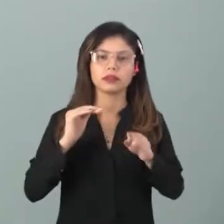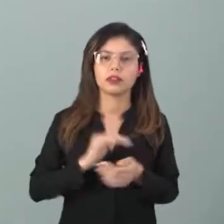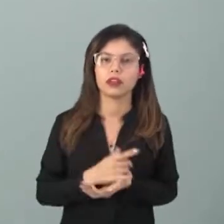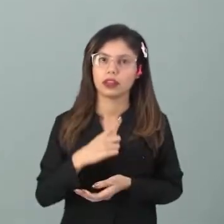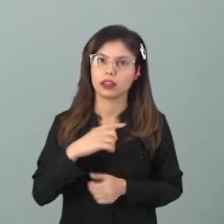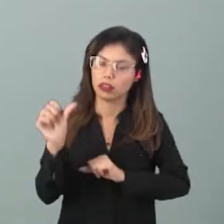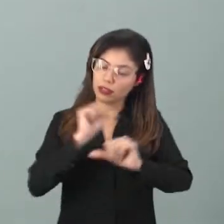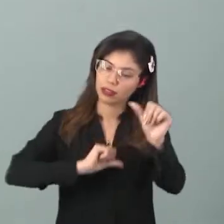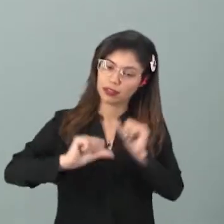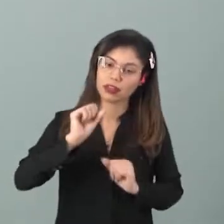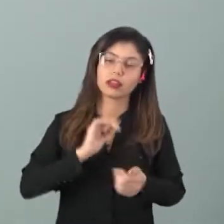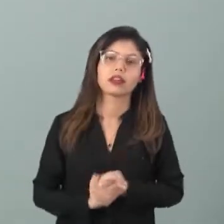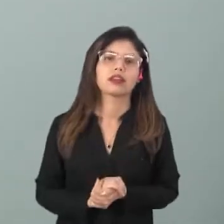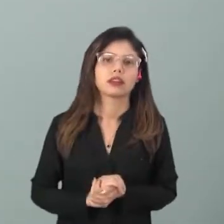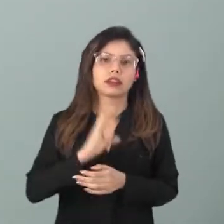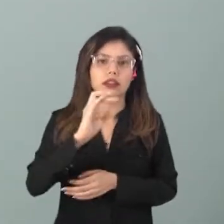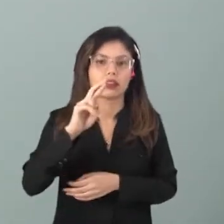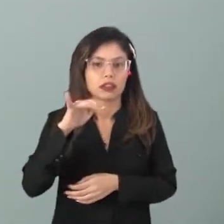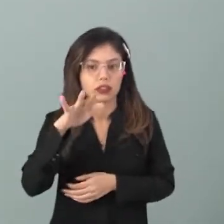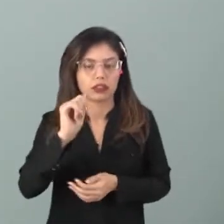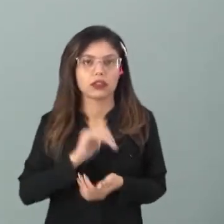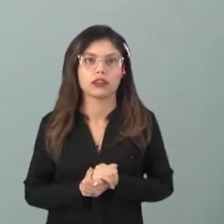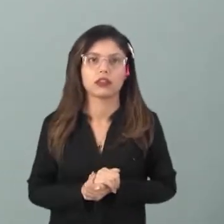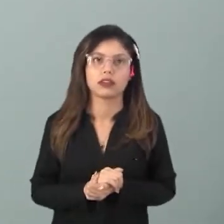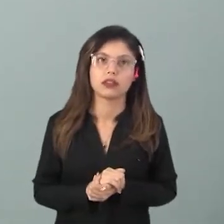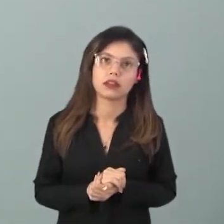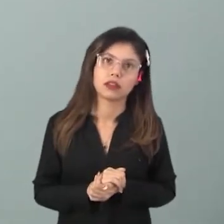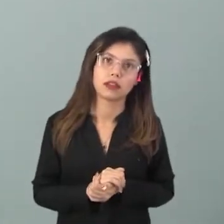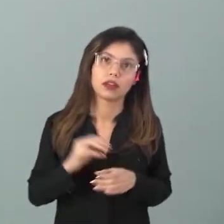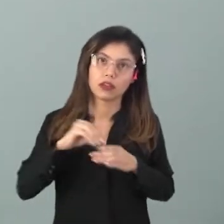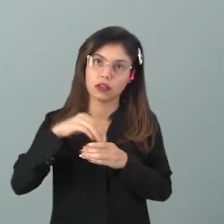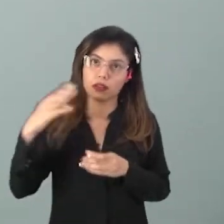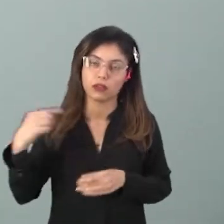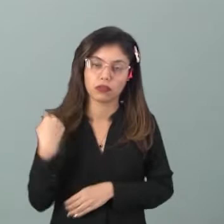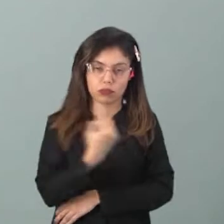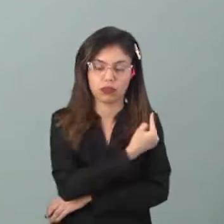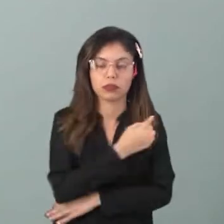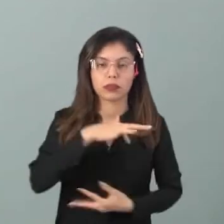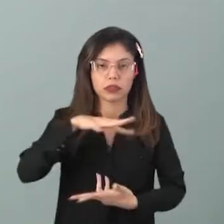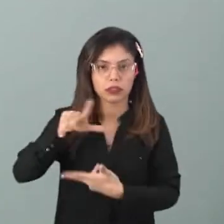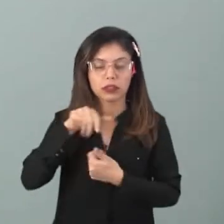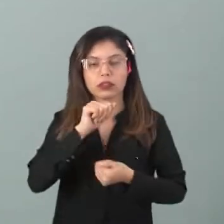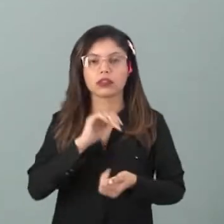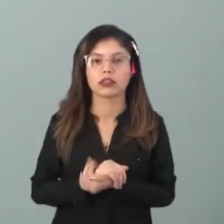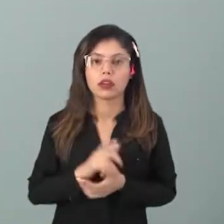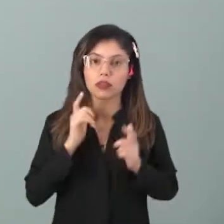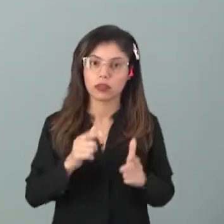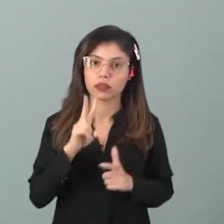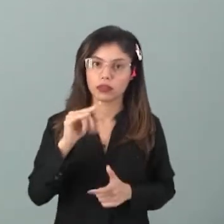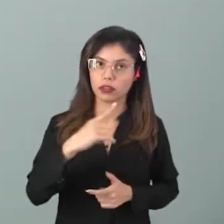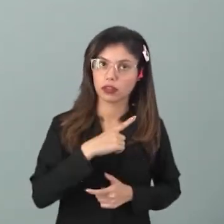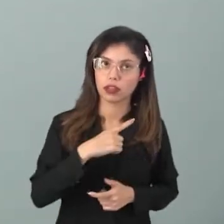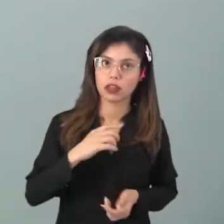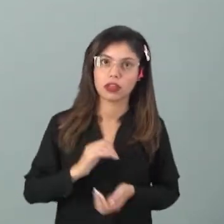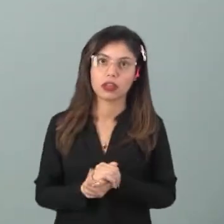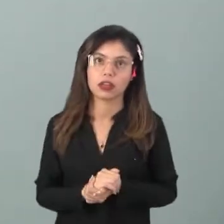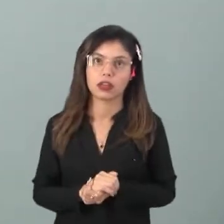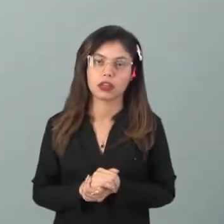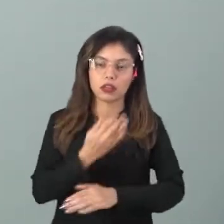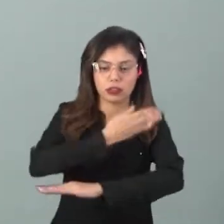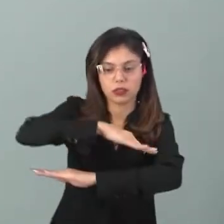ter transformações na crosta terrestre, que é a parte mais externa do nosso planeta, que é onde a gente vai ter aí a formação